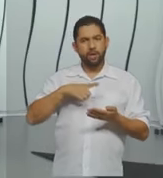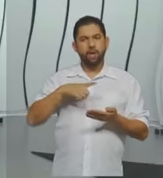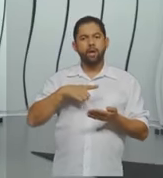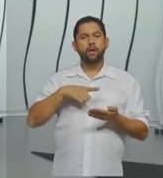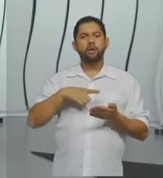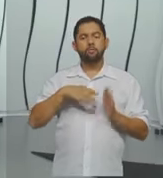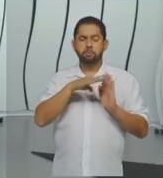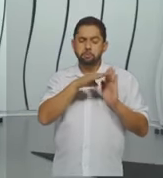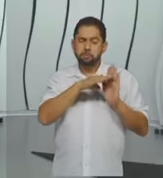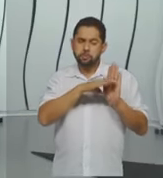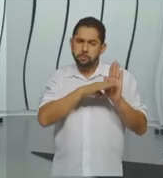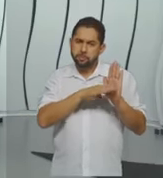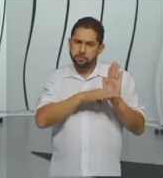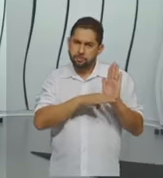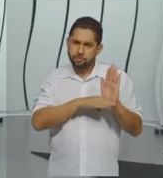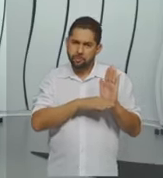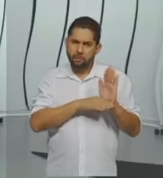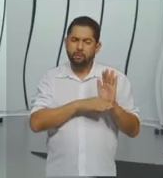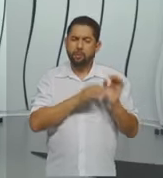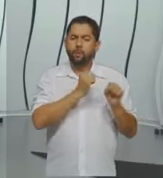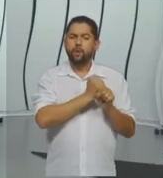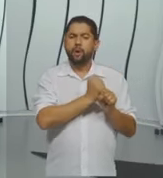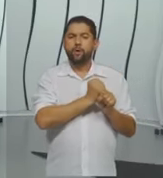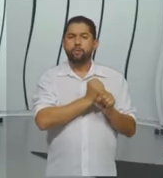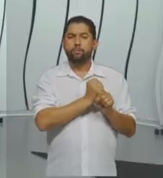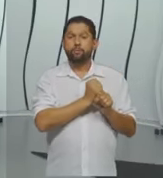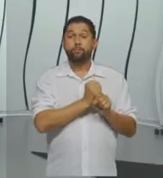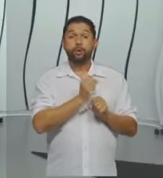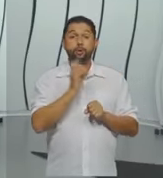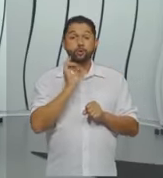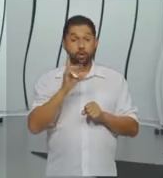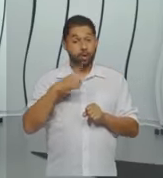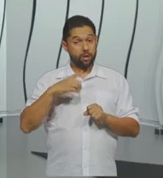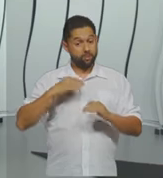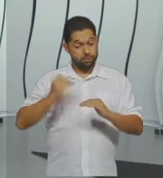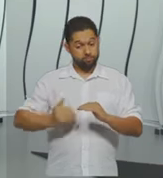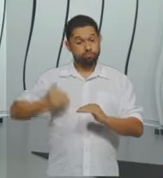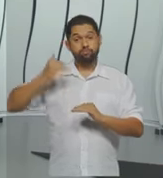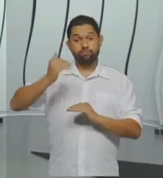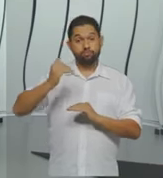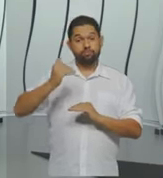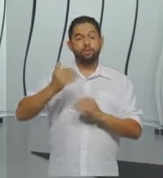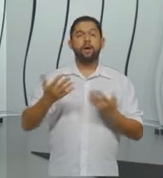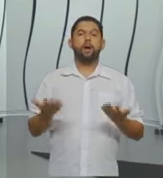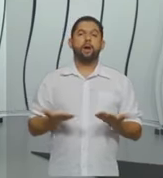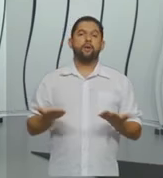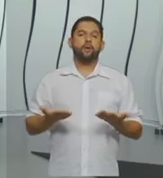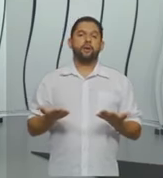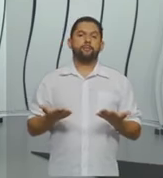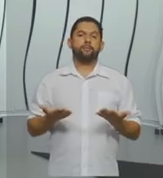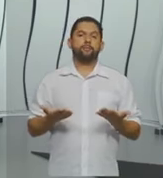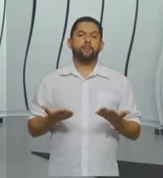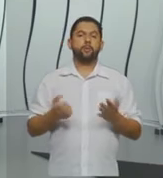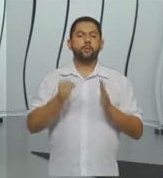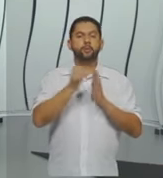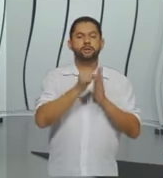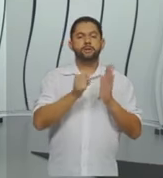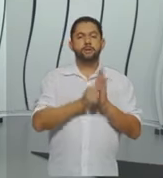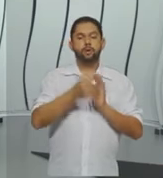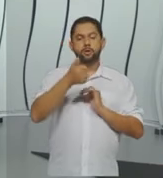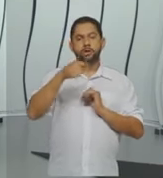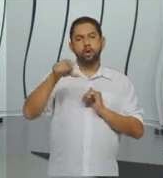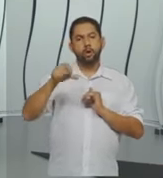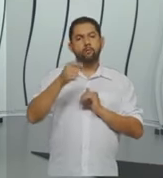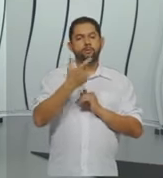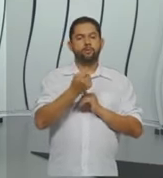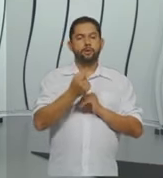medições muito preciso para aquela época. Só foi superado, para vocês terem uma ideia, estudantes, agora, com o século XIX, século XX,